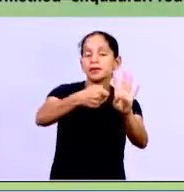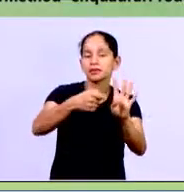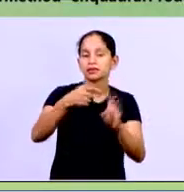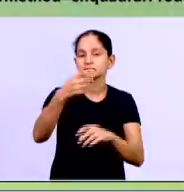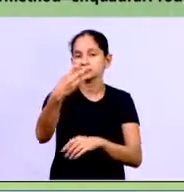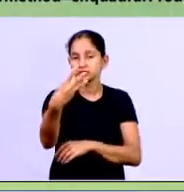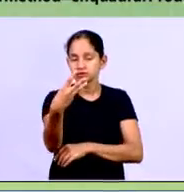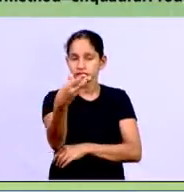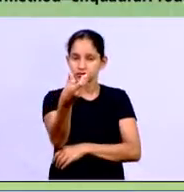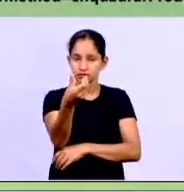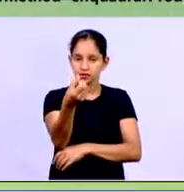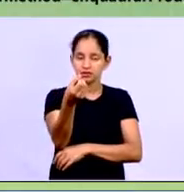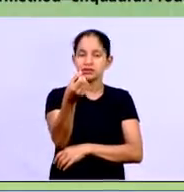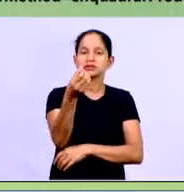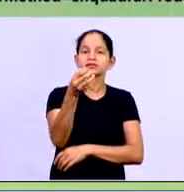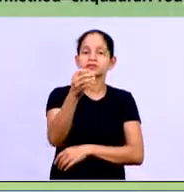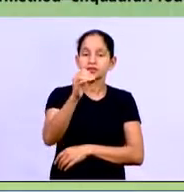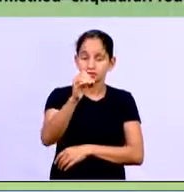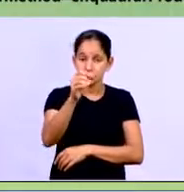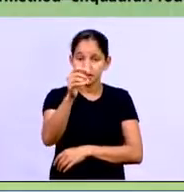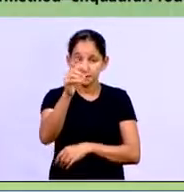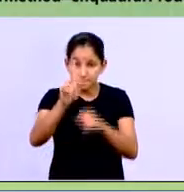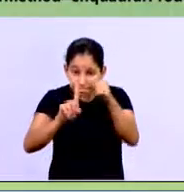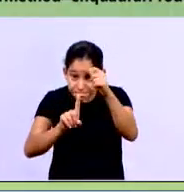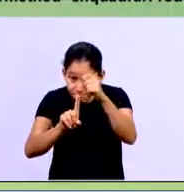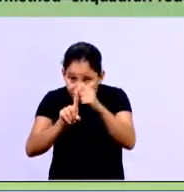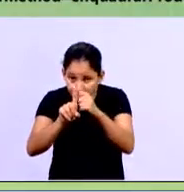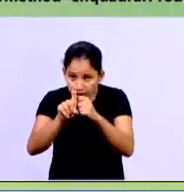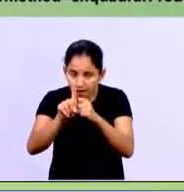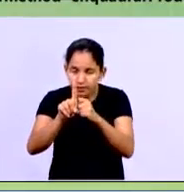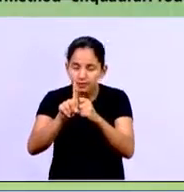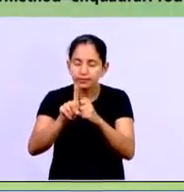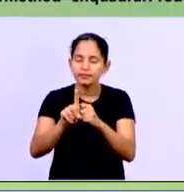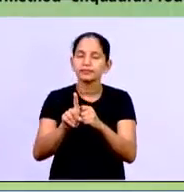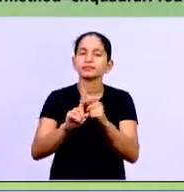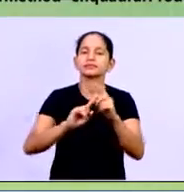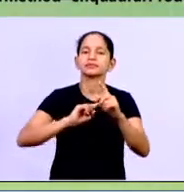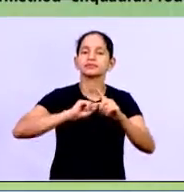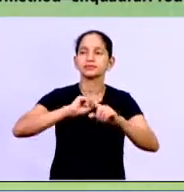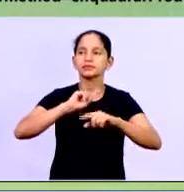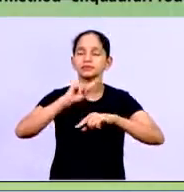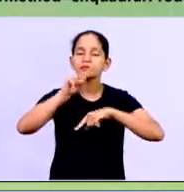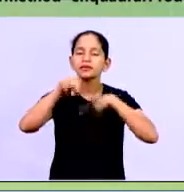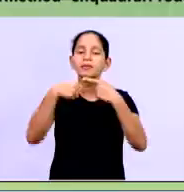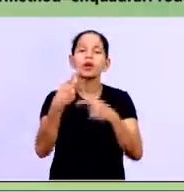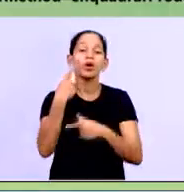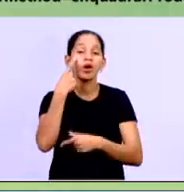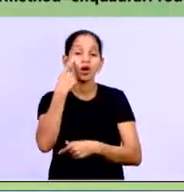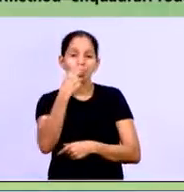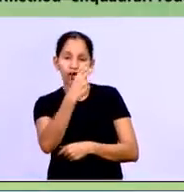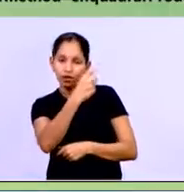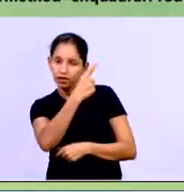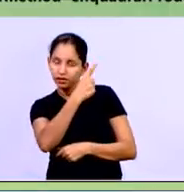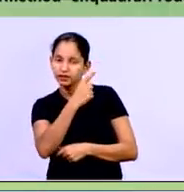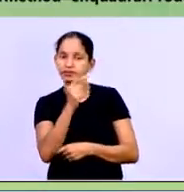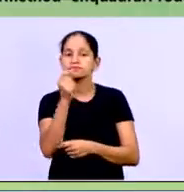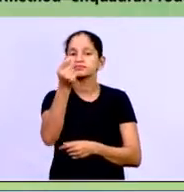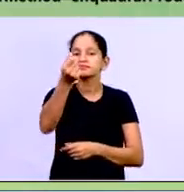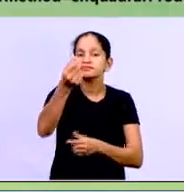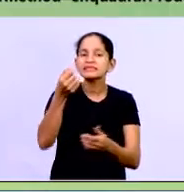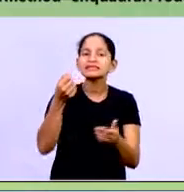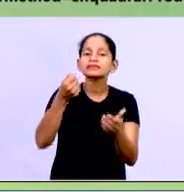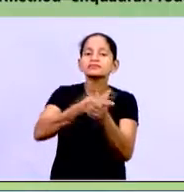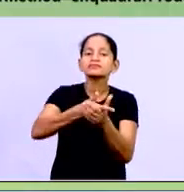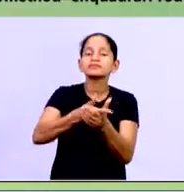meses, correto? 360 meses. Okay. E aí, vamos lá. O valor de entrada ia ter um valor